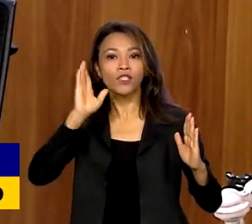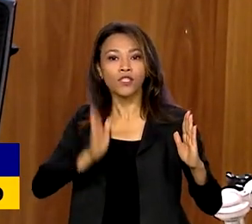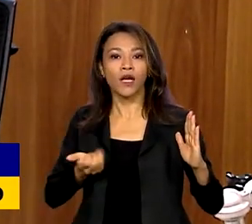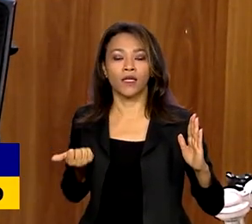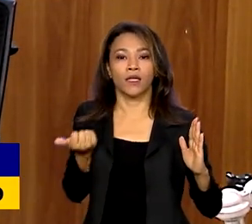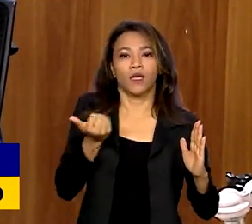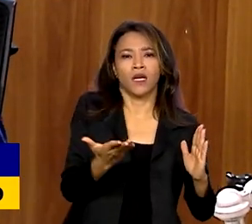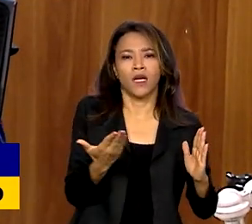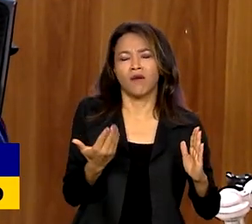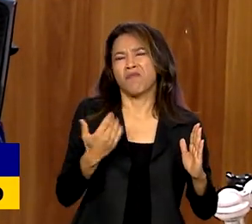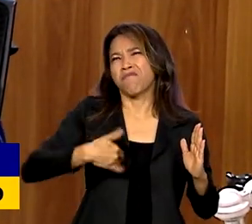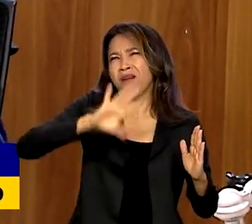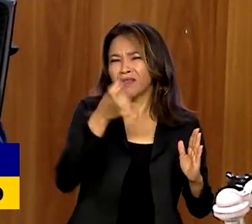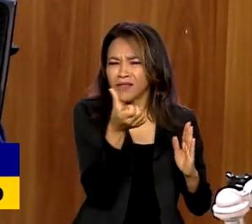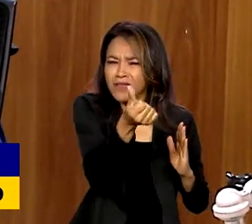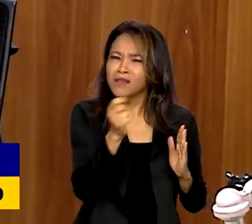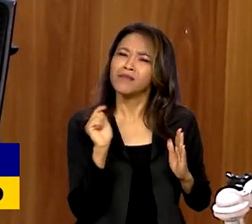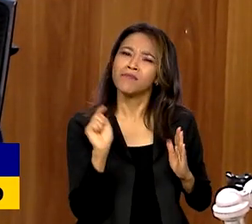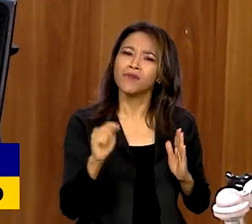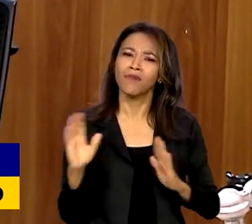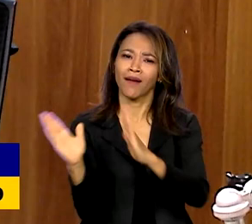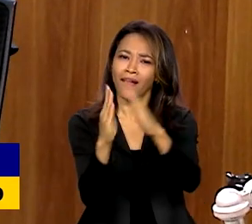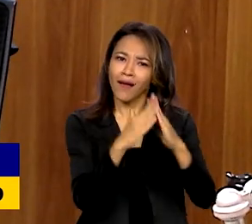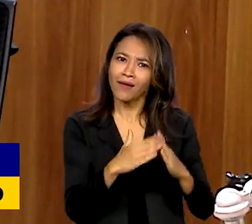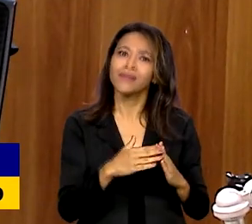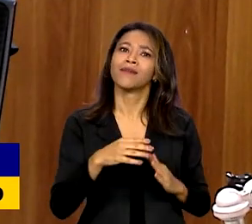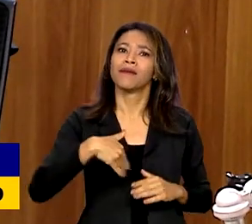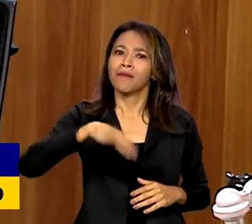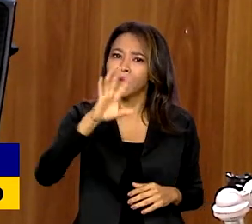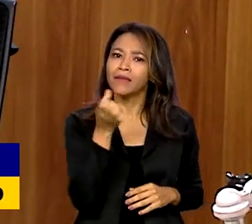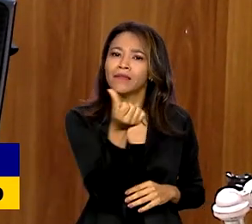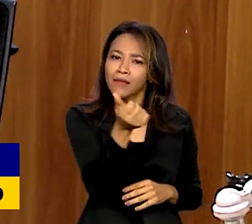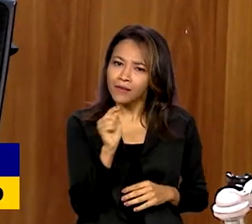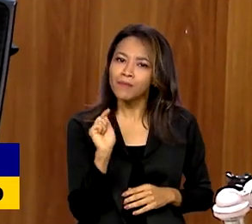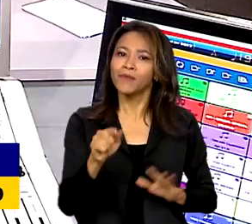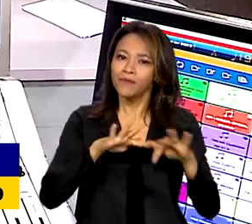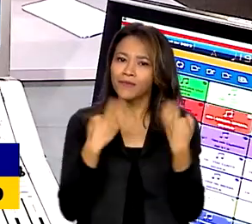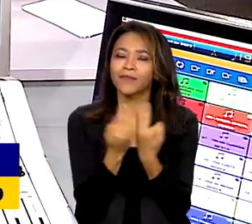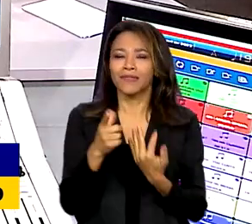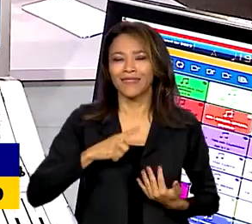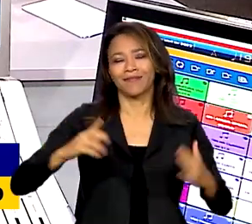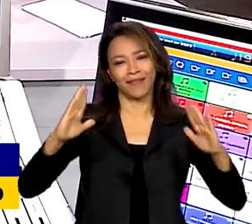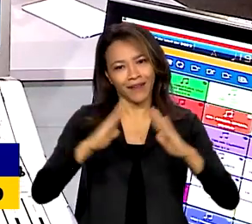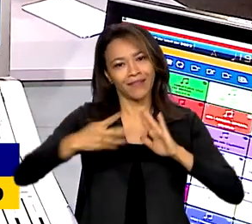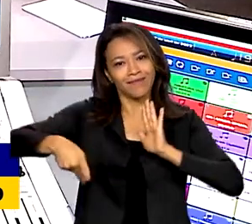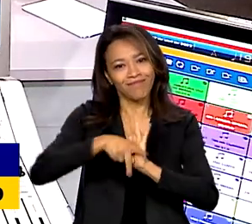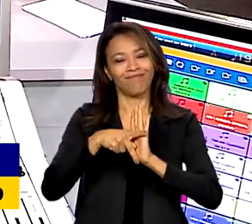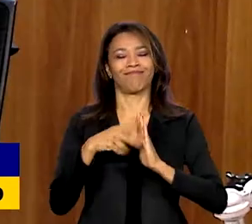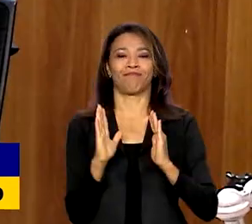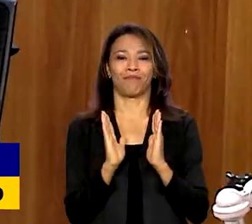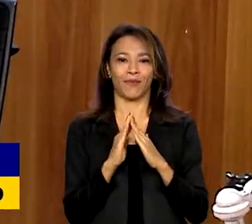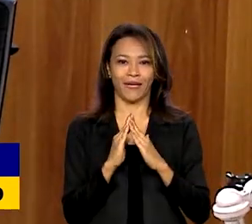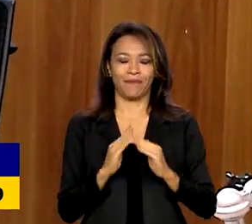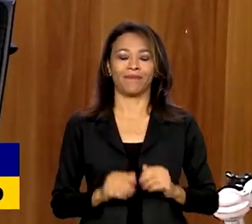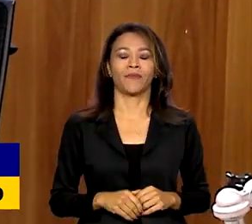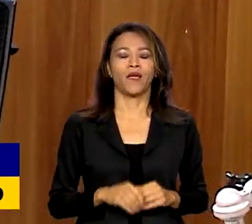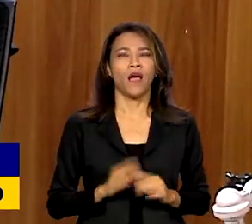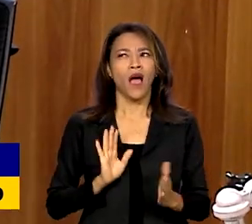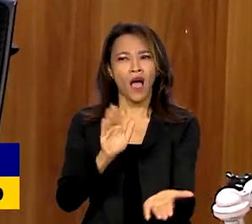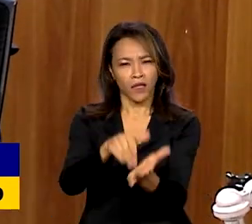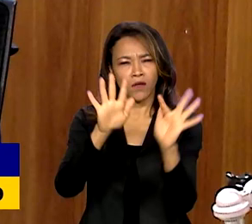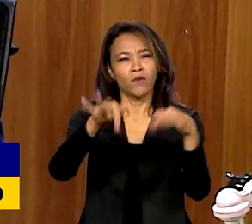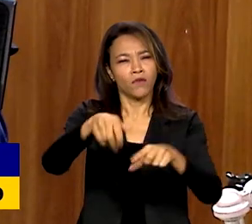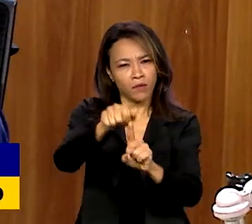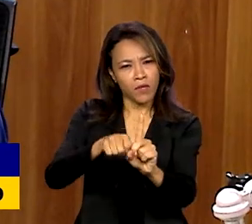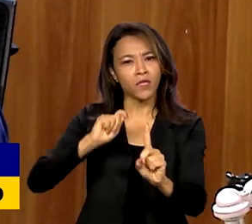habitacionais são mais de 6.000 famílias que agora estão tendo uma um lar para morar nós vamos Entregar até o final do